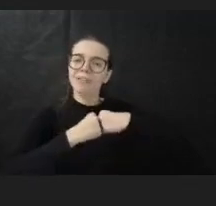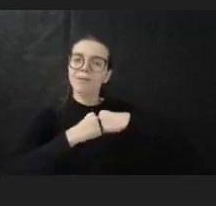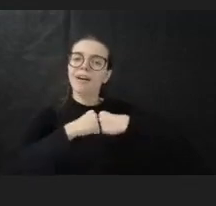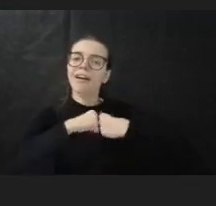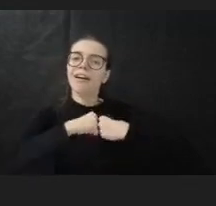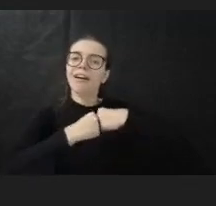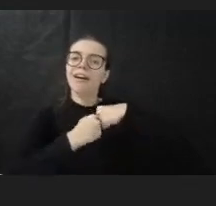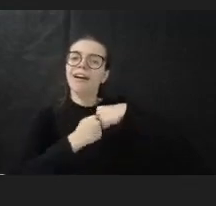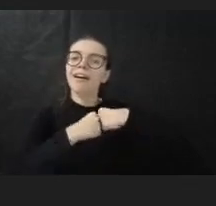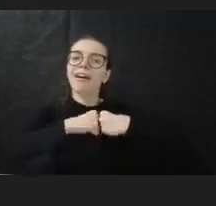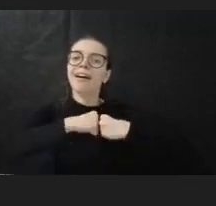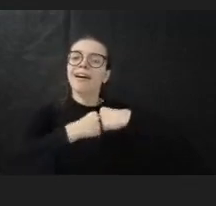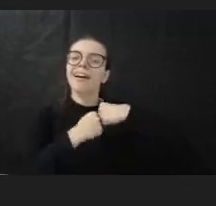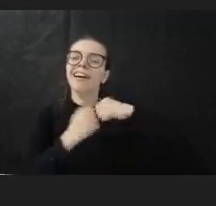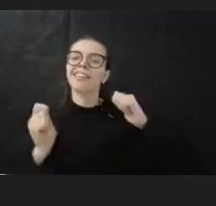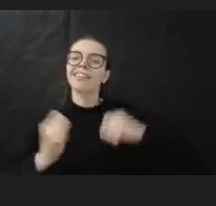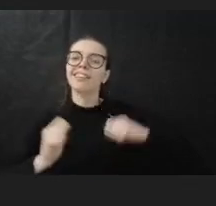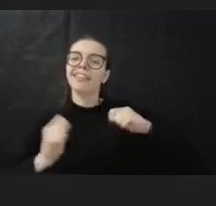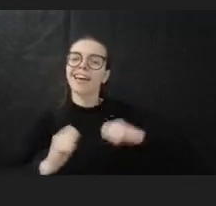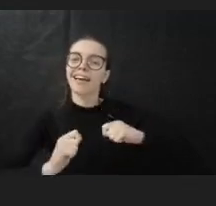espaçar ou evitar lesões,